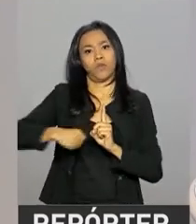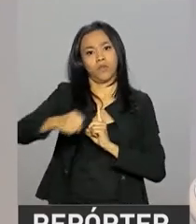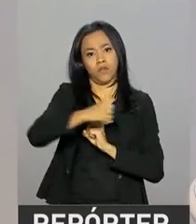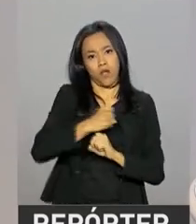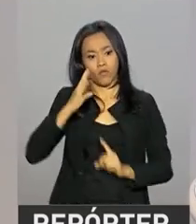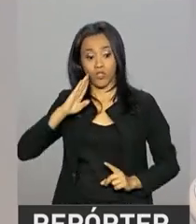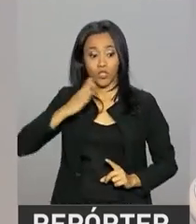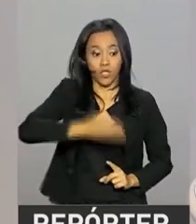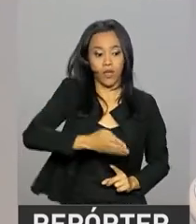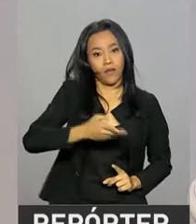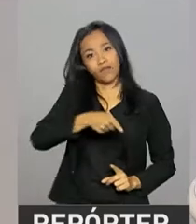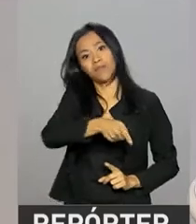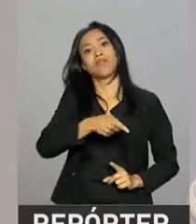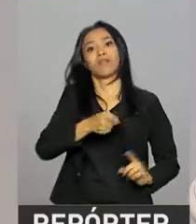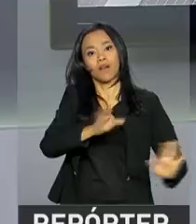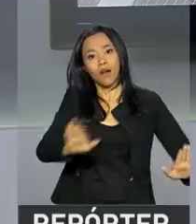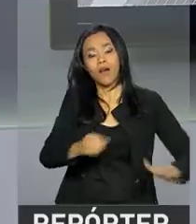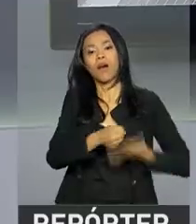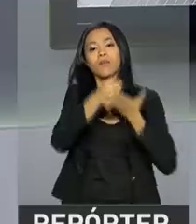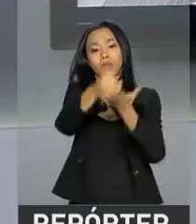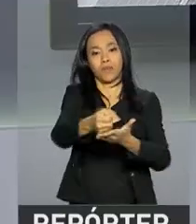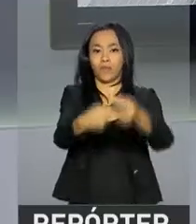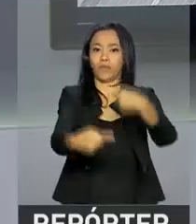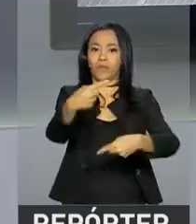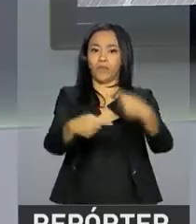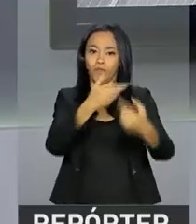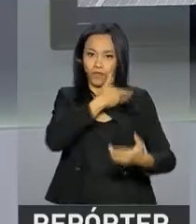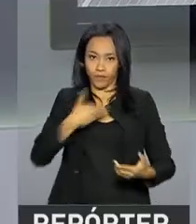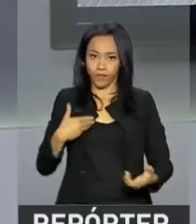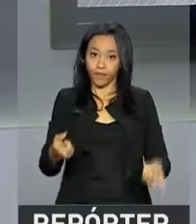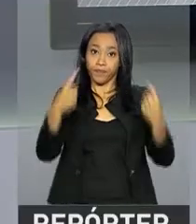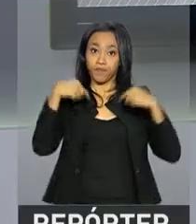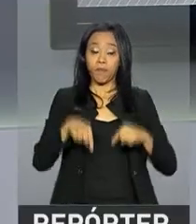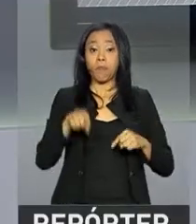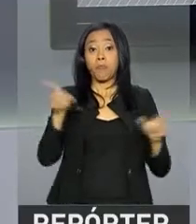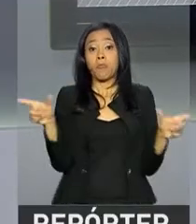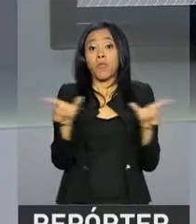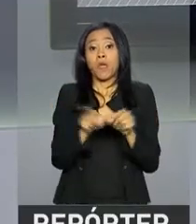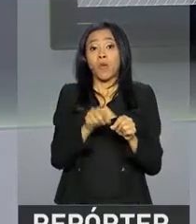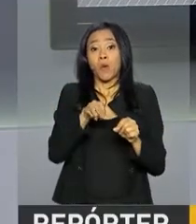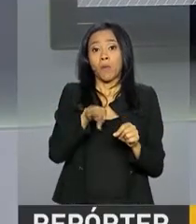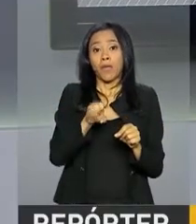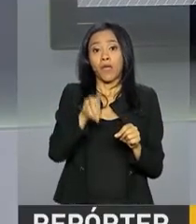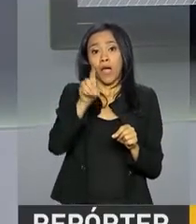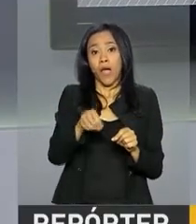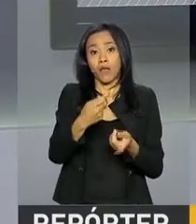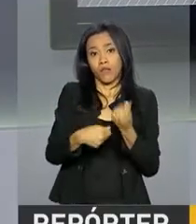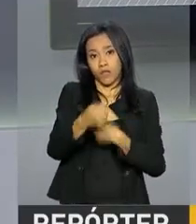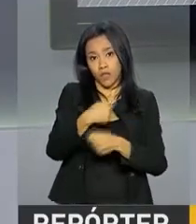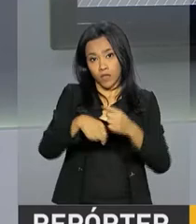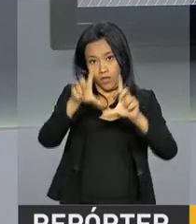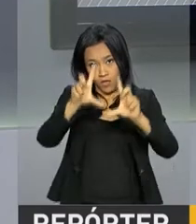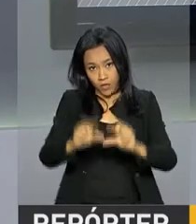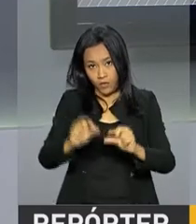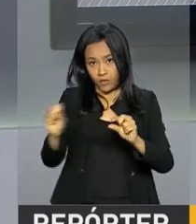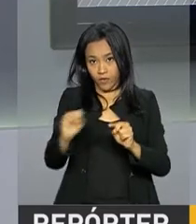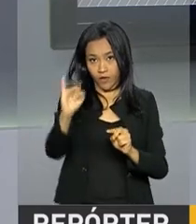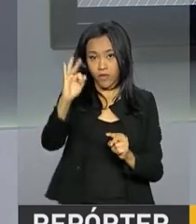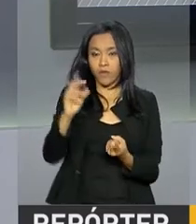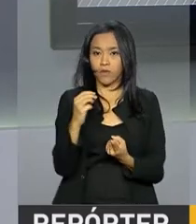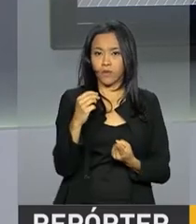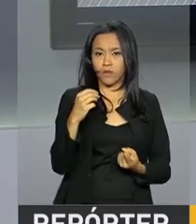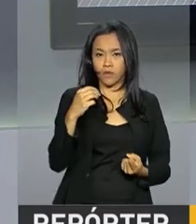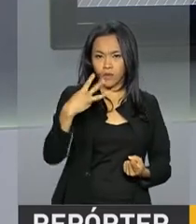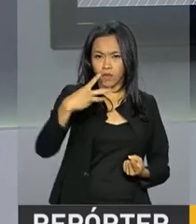diretamente em prol da política pública o mercado financeiro reduziu ainda mais a estimativa de inflação agora para